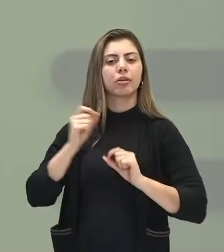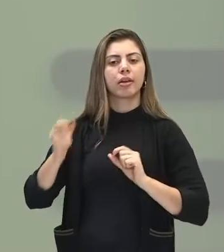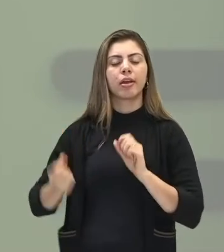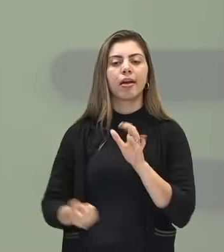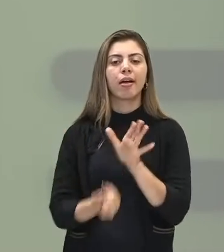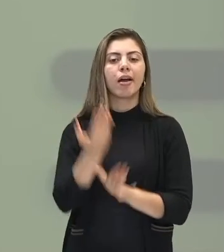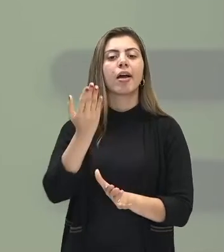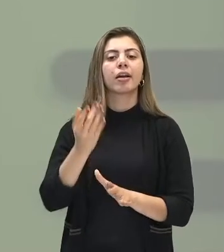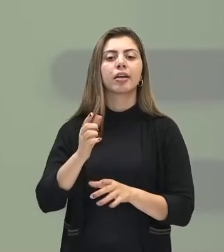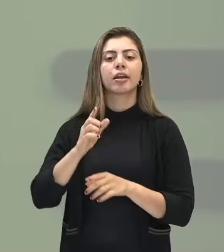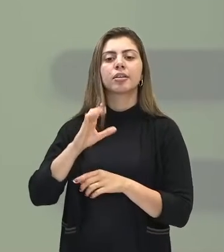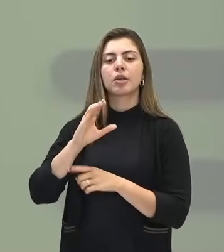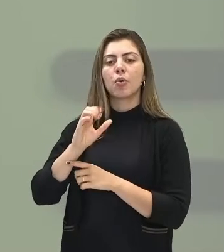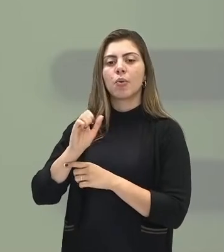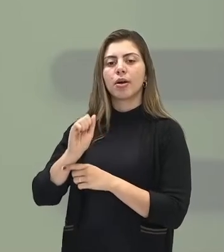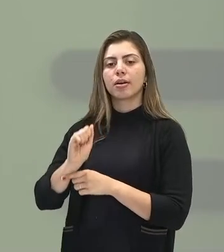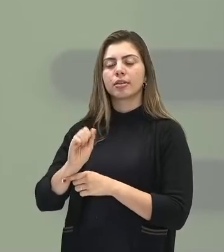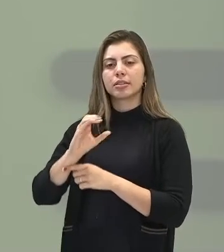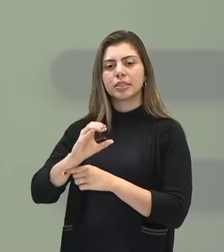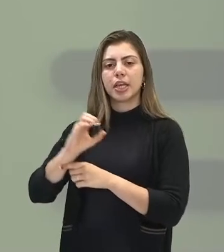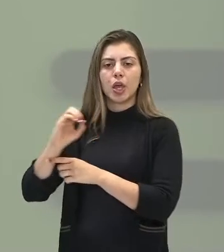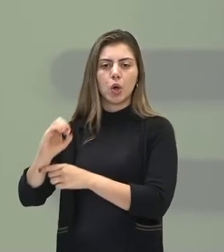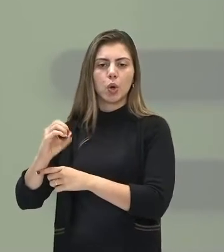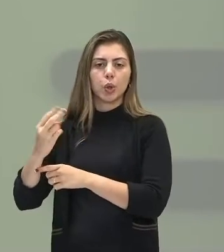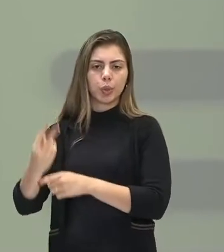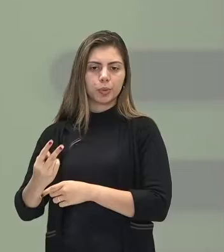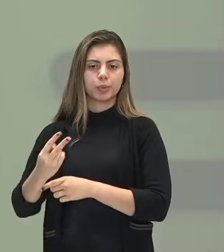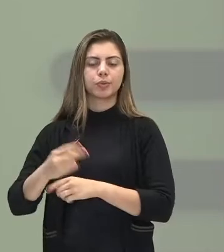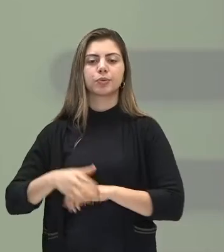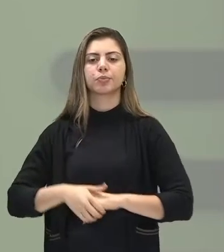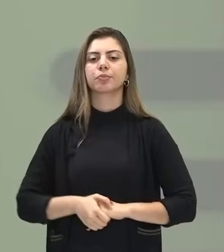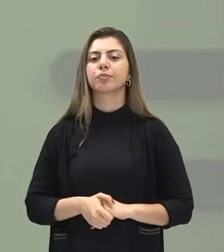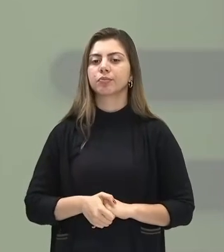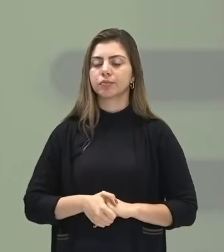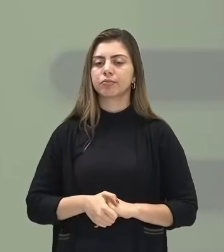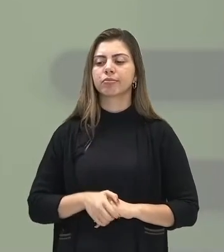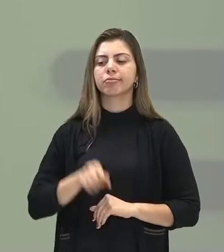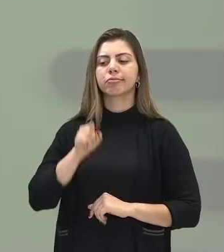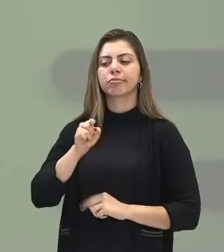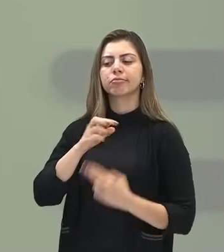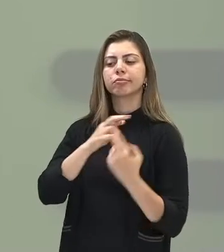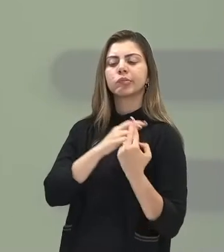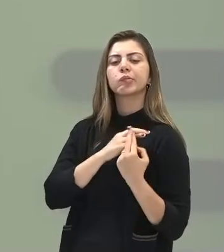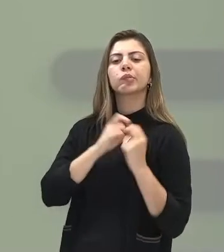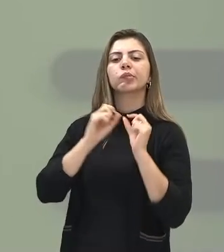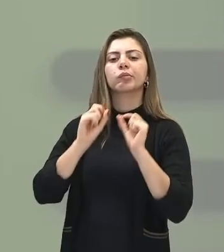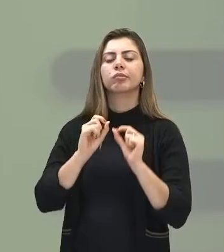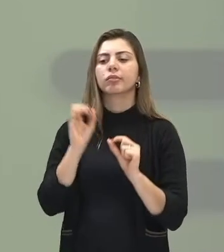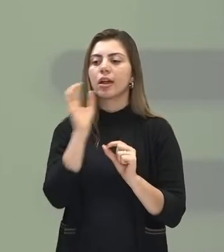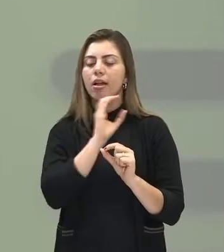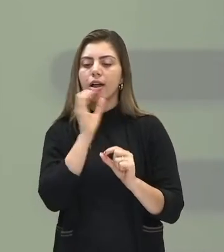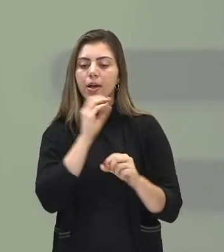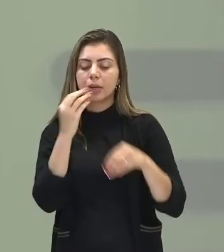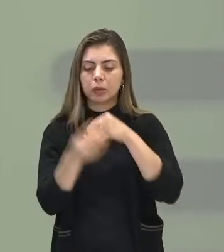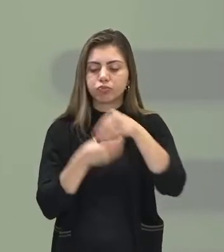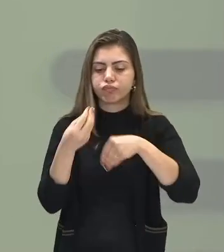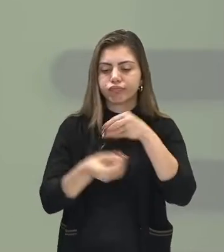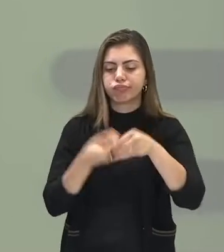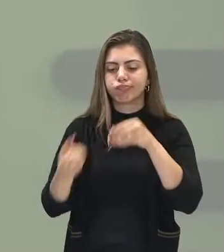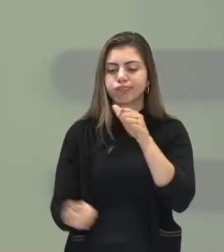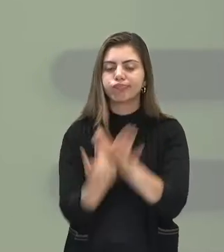do gás carbônico. É ele que foi responsável ali, para acelerar essa reação